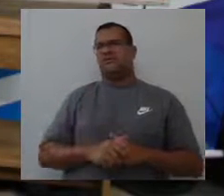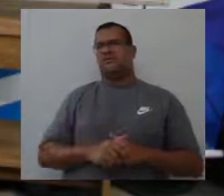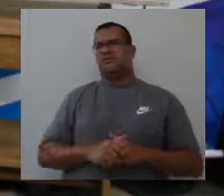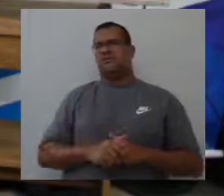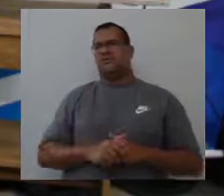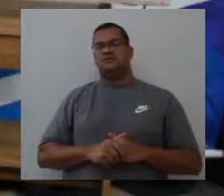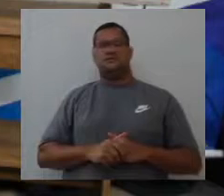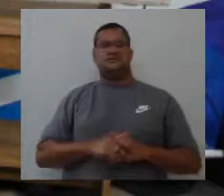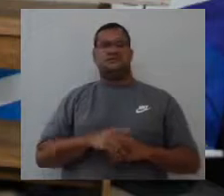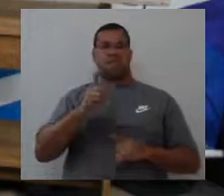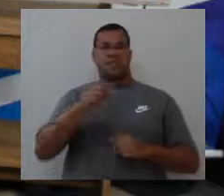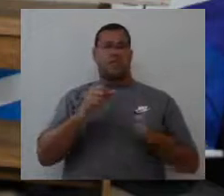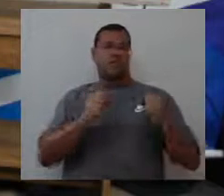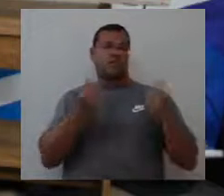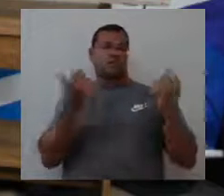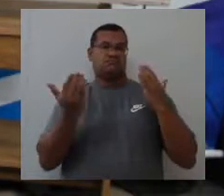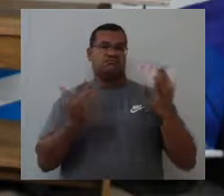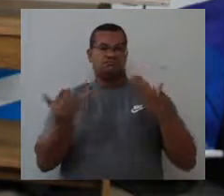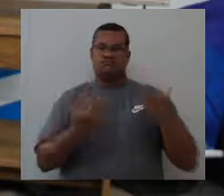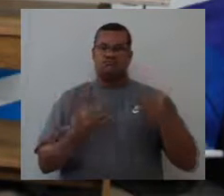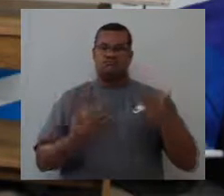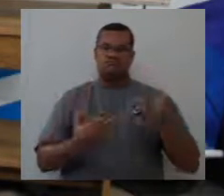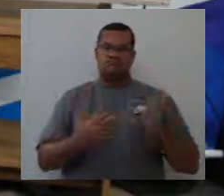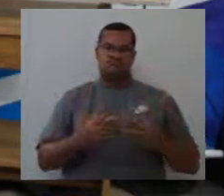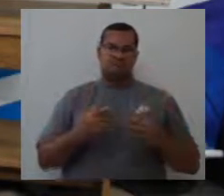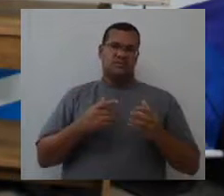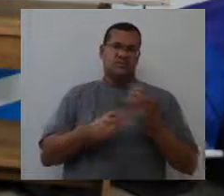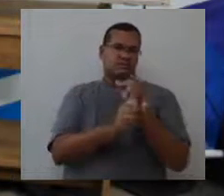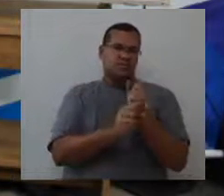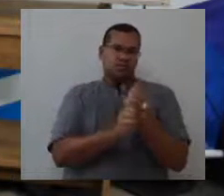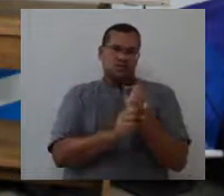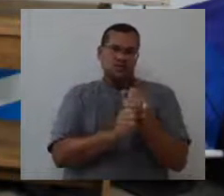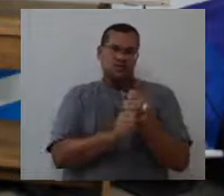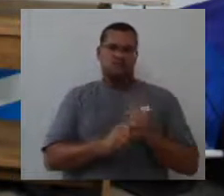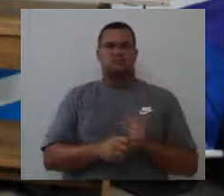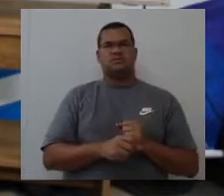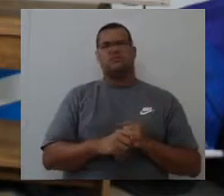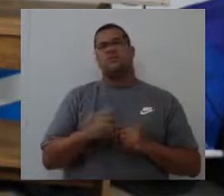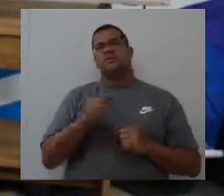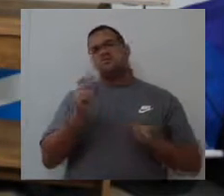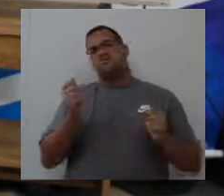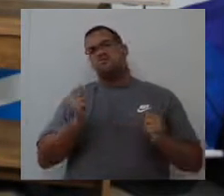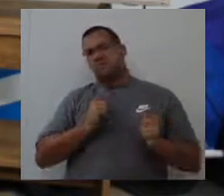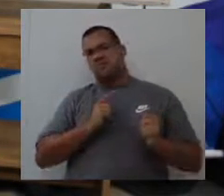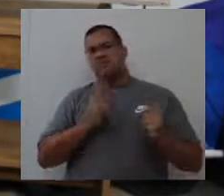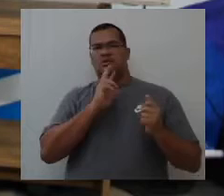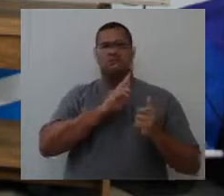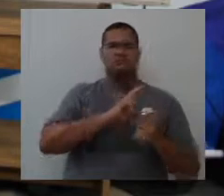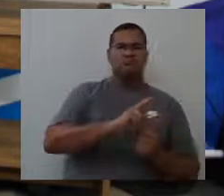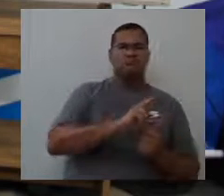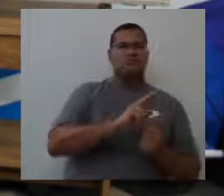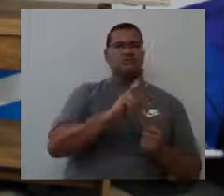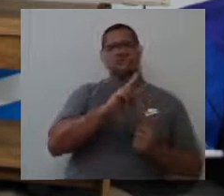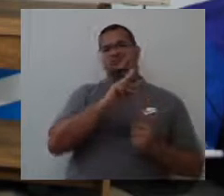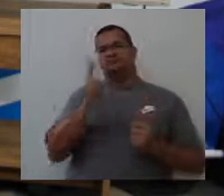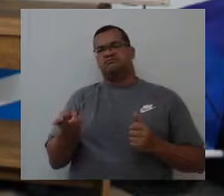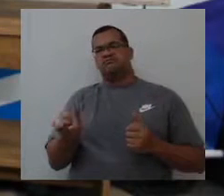forma, eu posso estar comparando resultados de vários números. Um resultado em relação